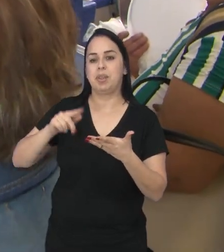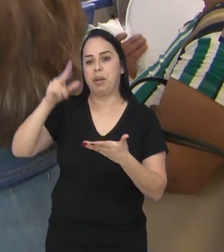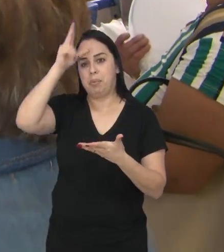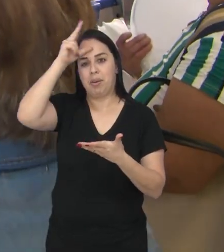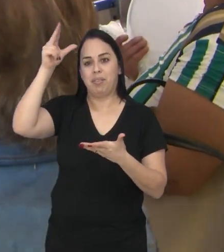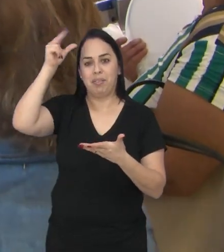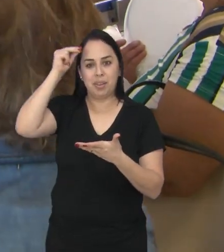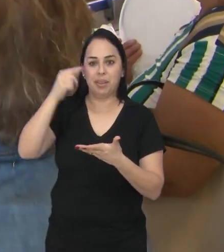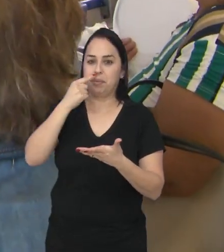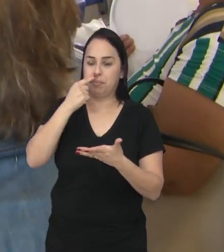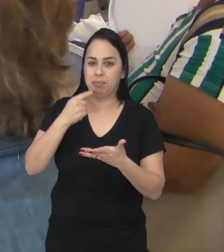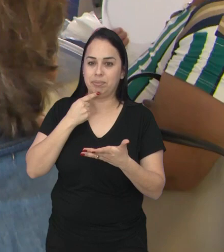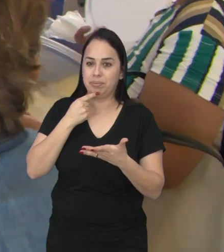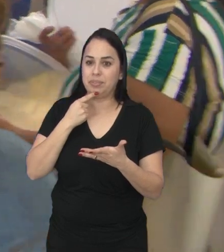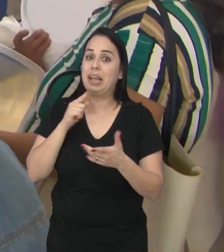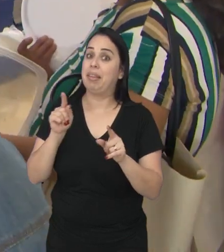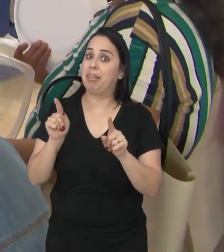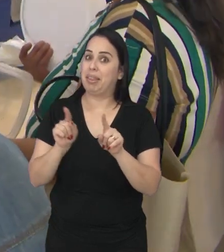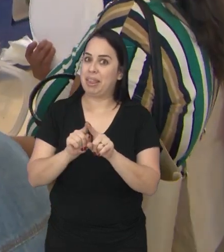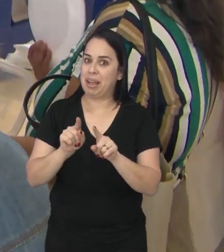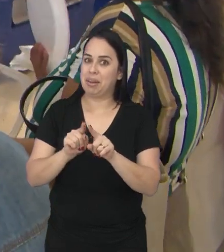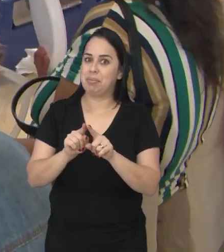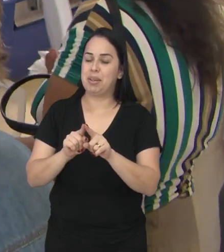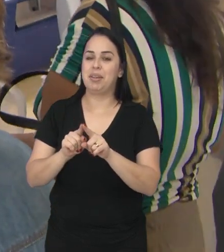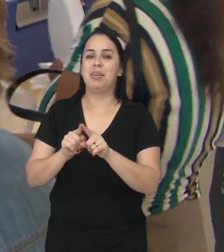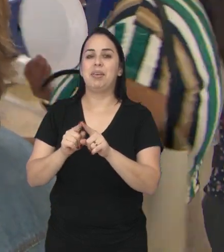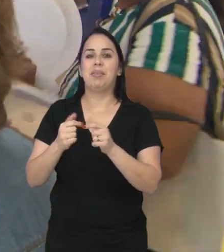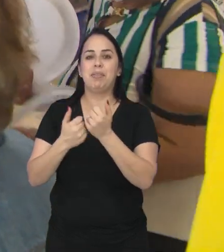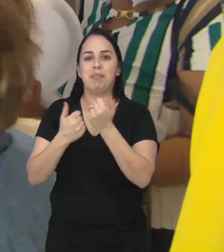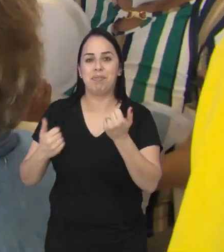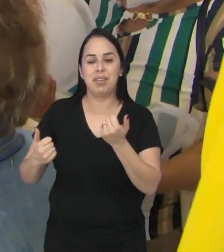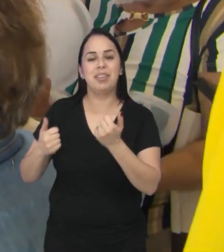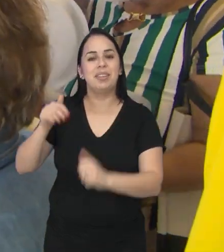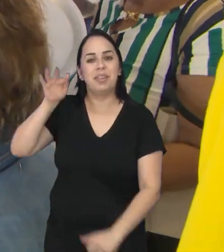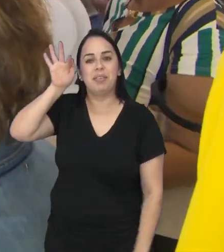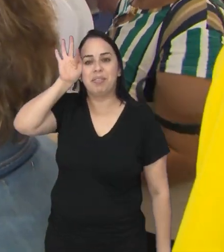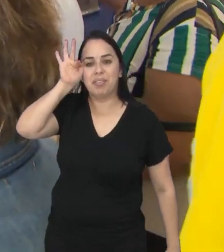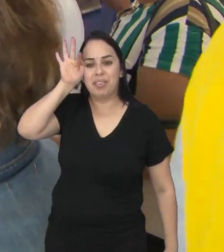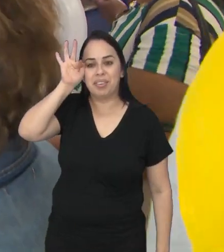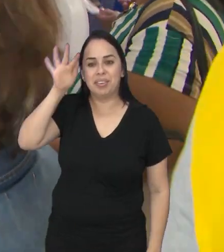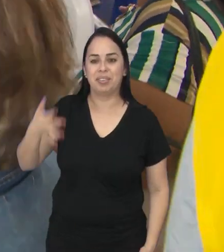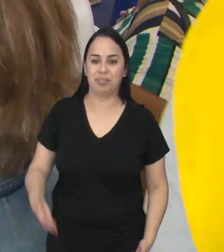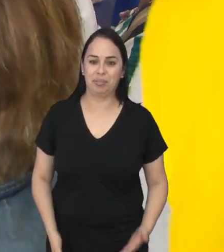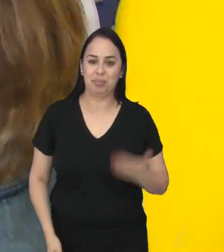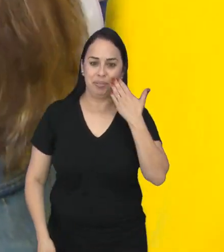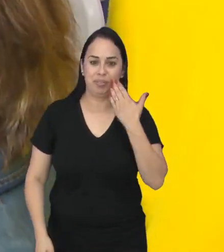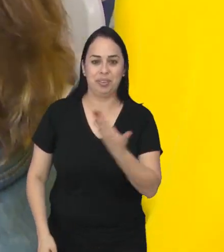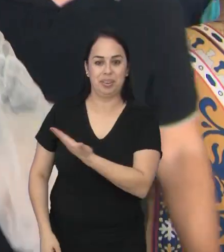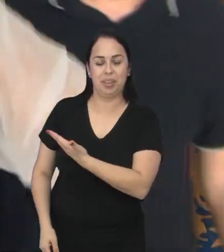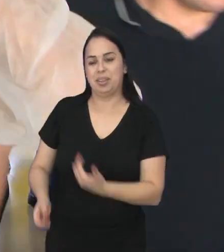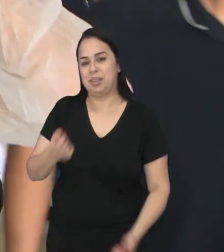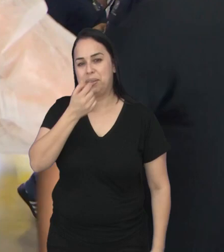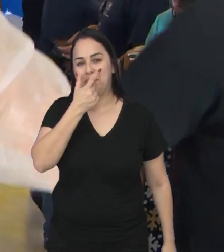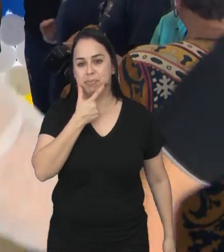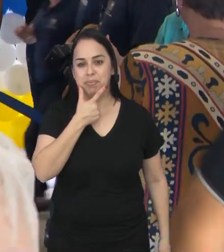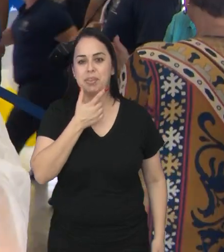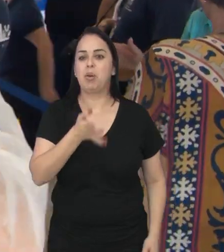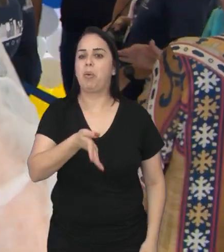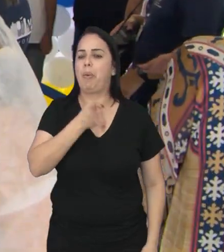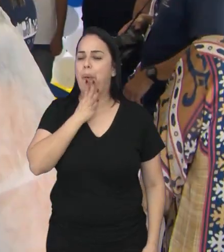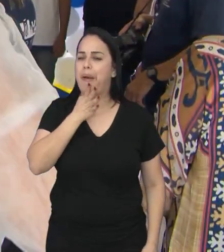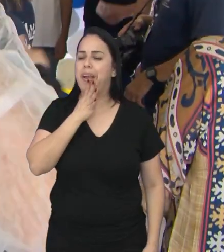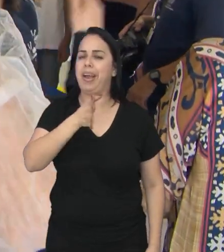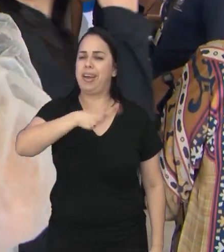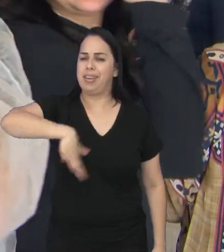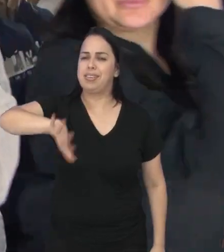padaria o prefeito Anderson Farias até o vice-governador Felício Ramon e veio ajudar e o vereador